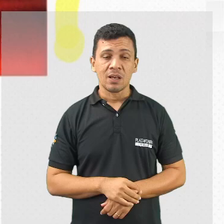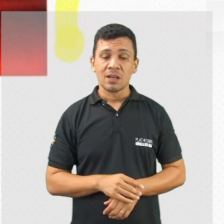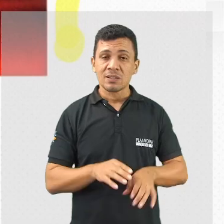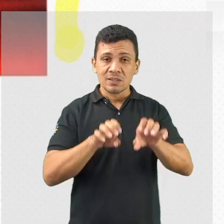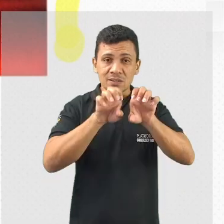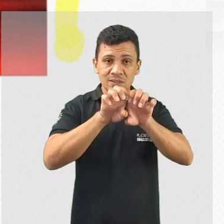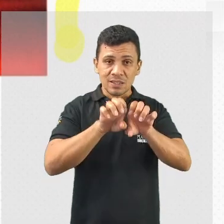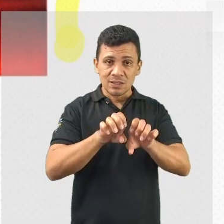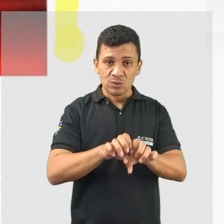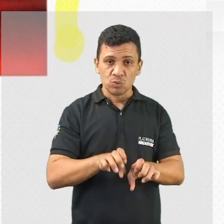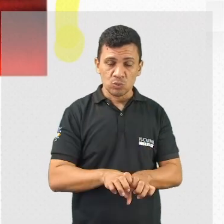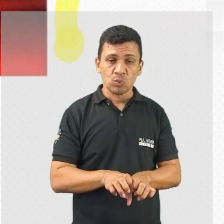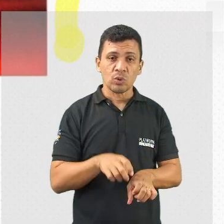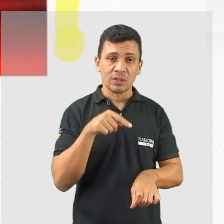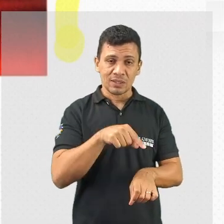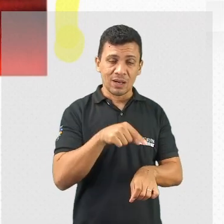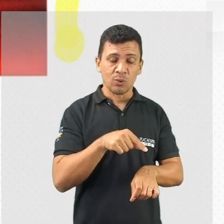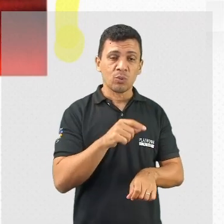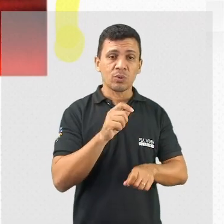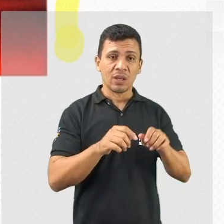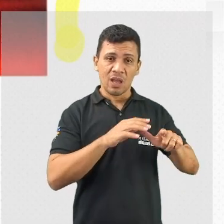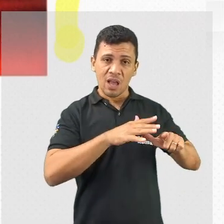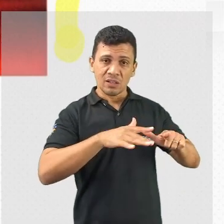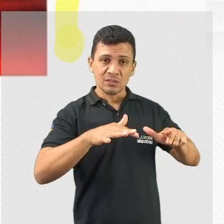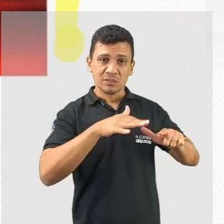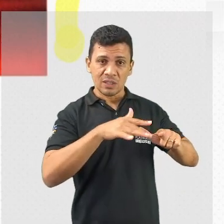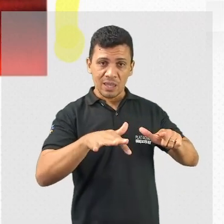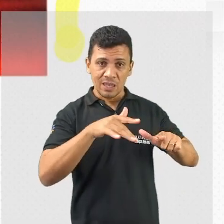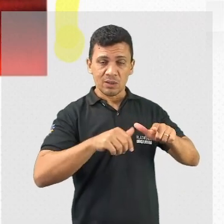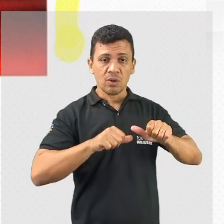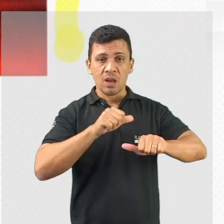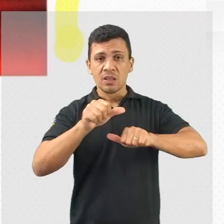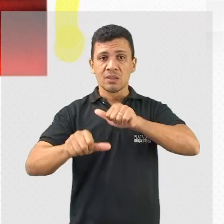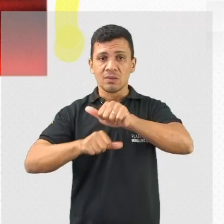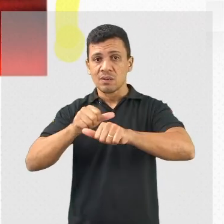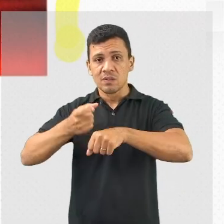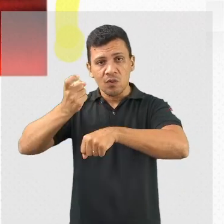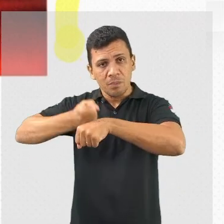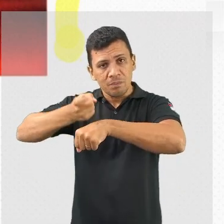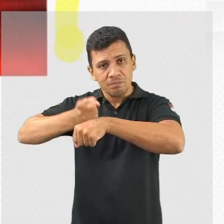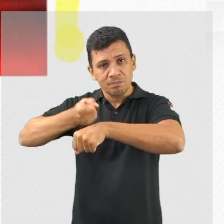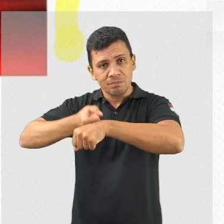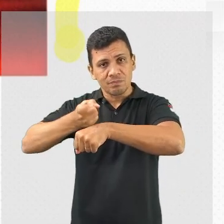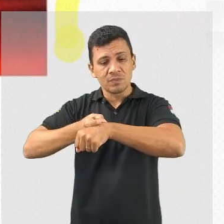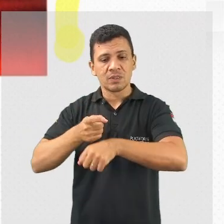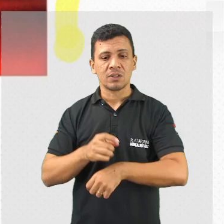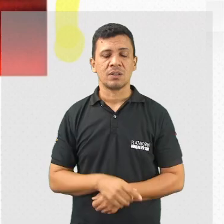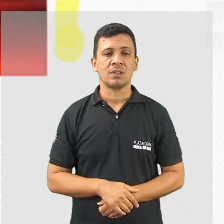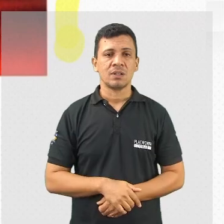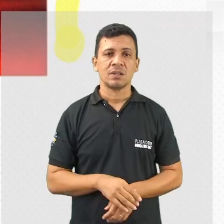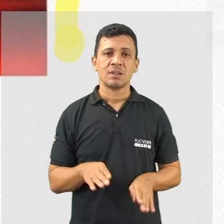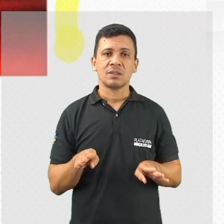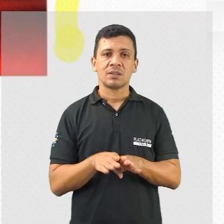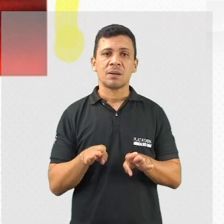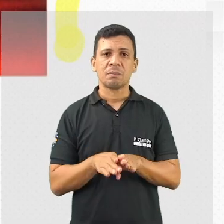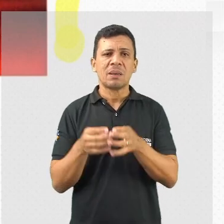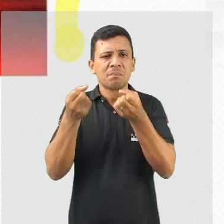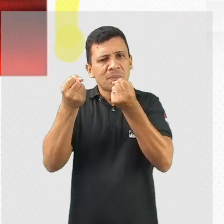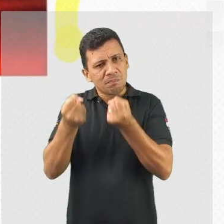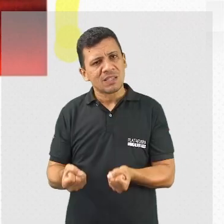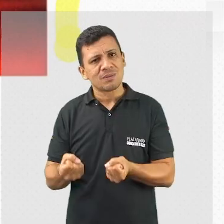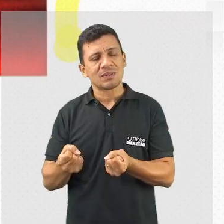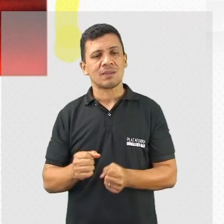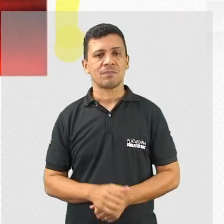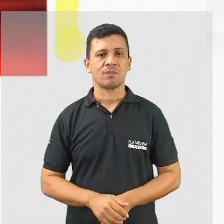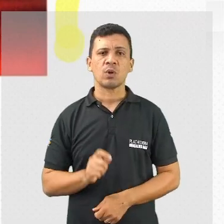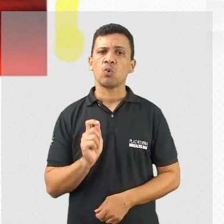estado pastoso para líquido, elas se solidificam, elas ficam mais rígidas. E, consequentemente, elas ficam mais pesadas. E